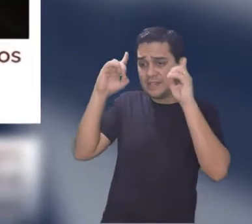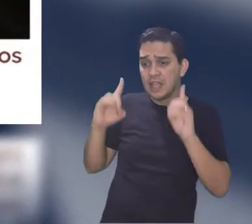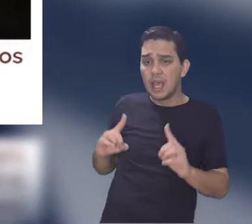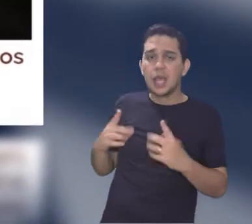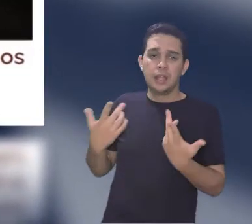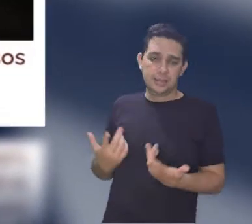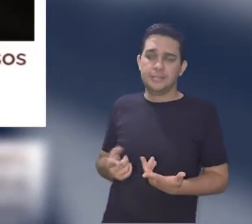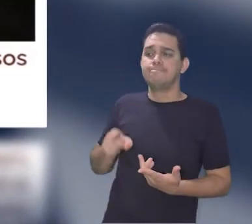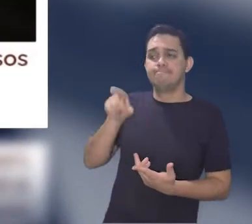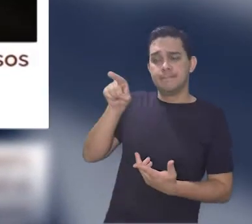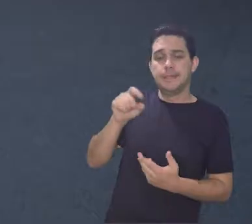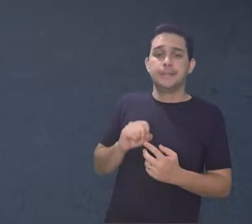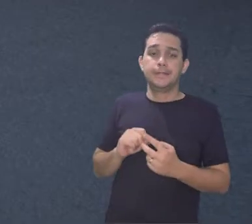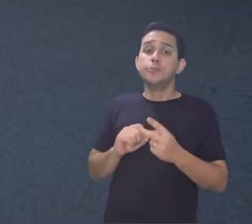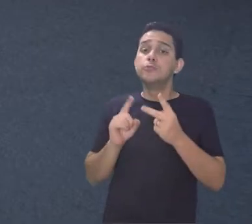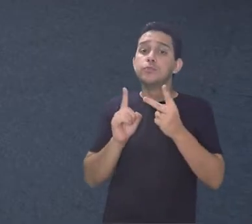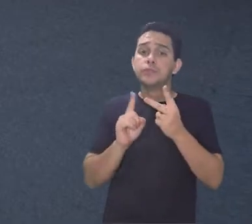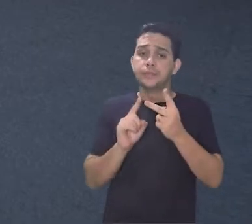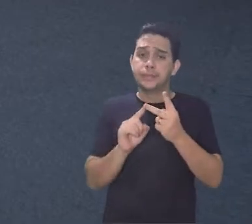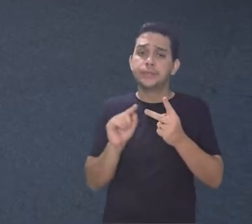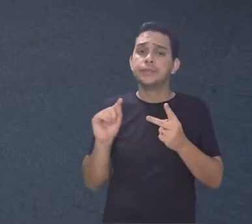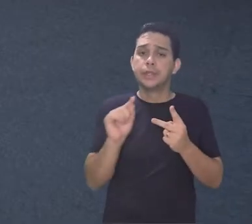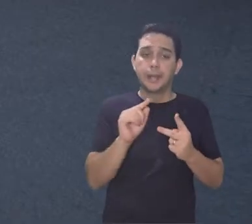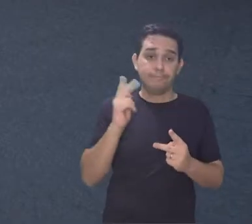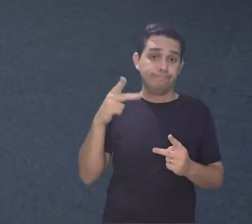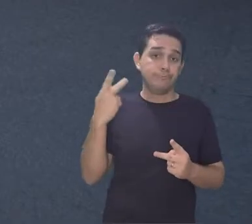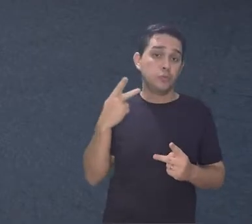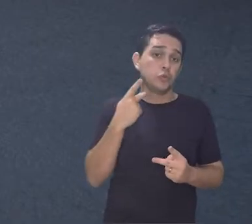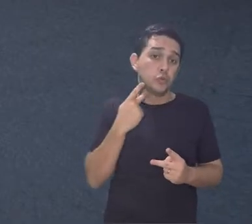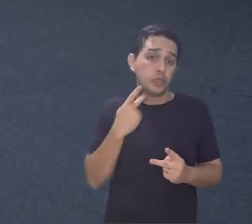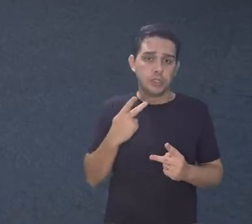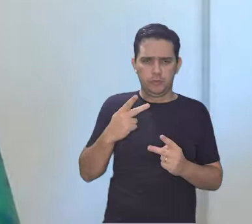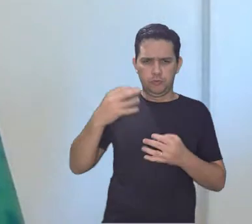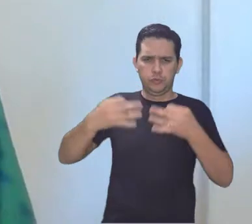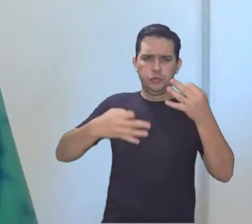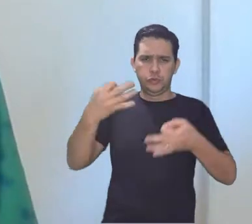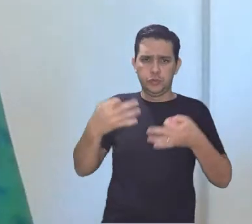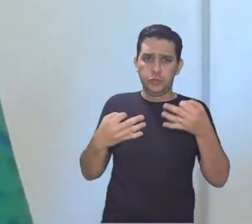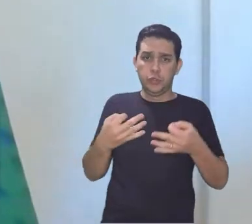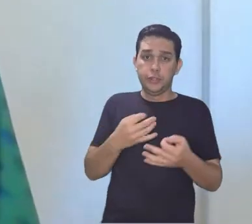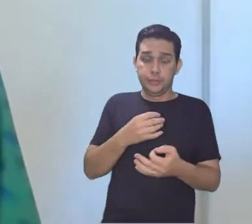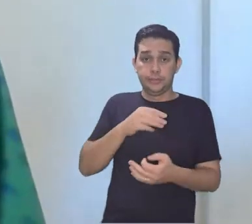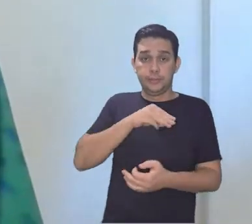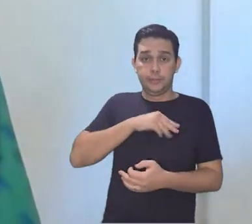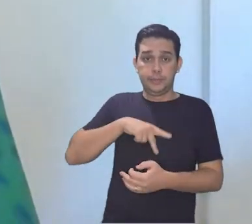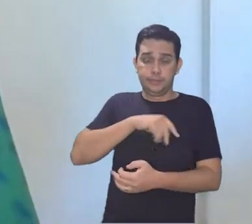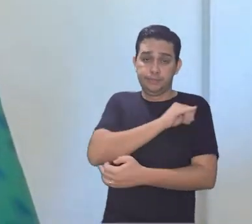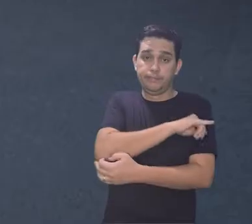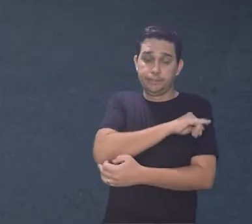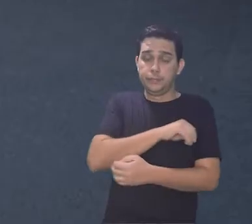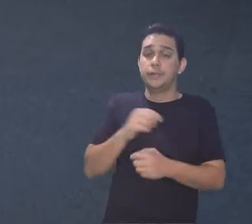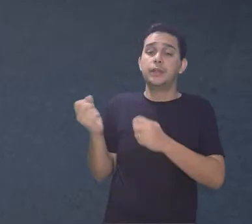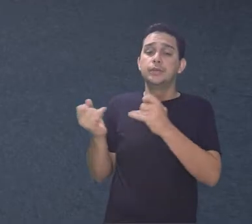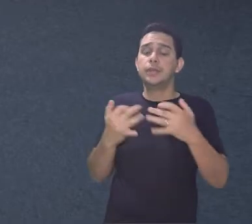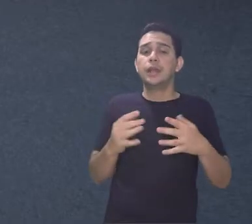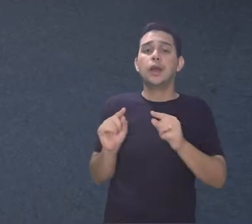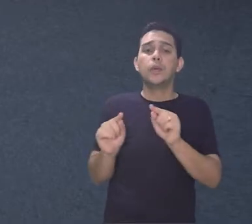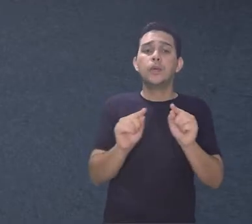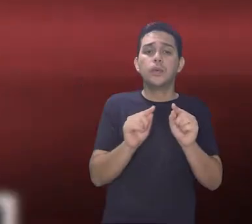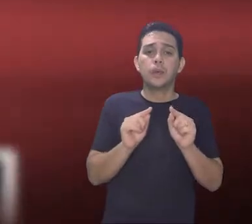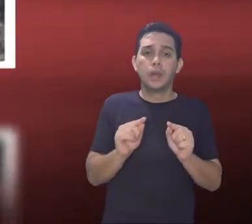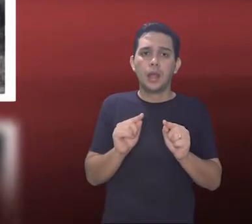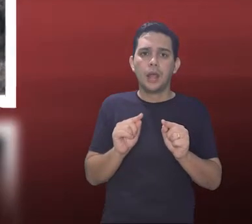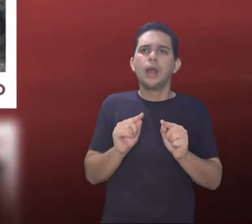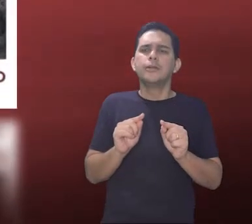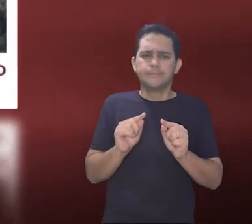Leão 13 em Campos. E a promotora de justiça do MPRJ, Vanessa Quadros Soares Katz, vai falar sobre a importância